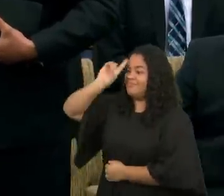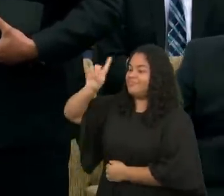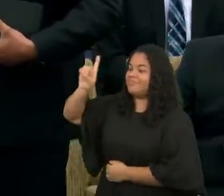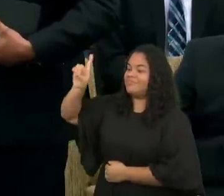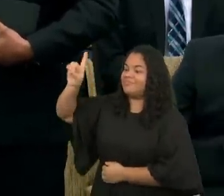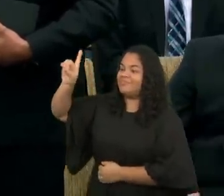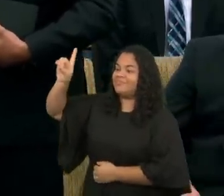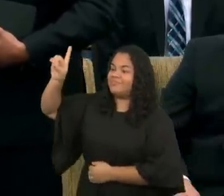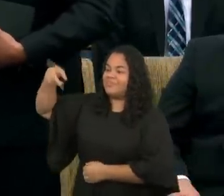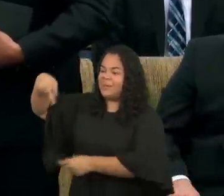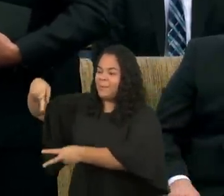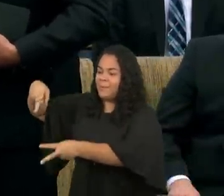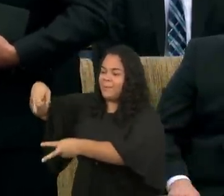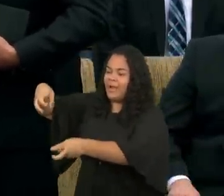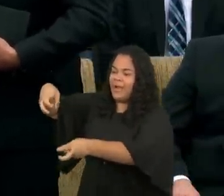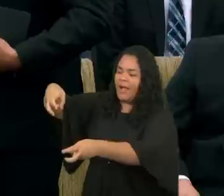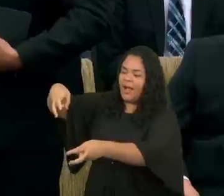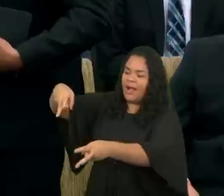ouvirei as